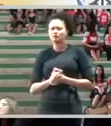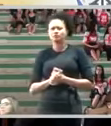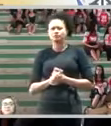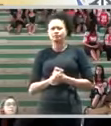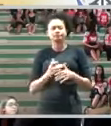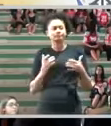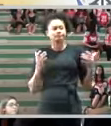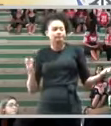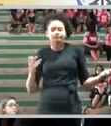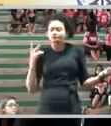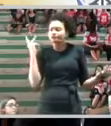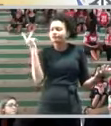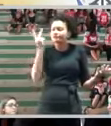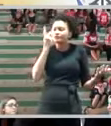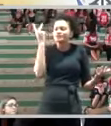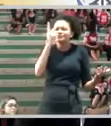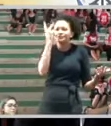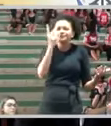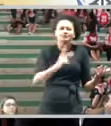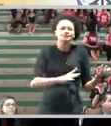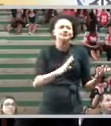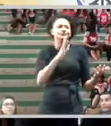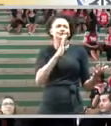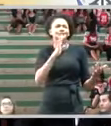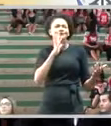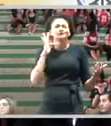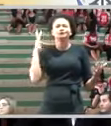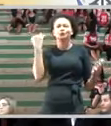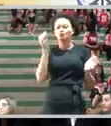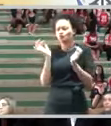E a história era conhecida até pelos inimigos, gente.